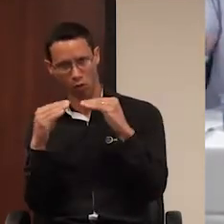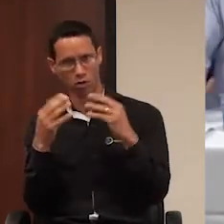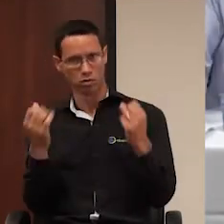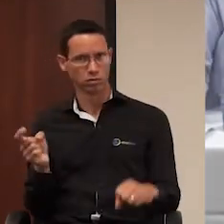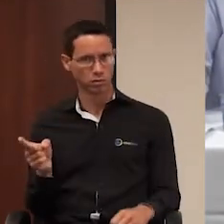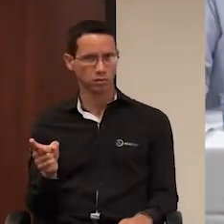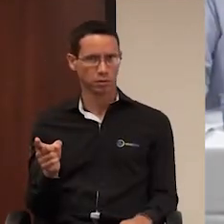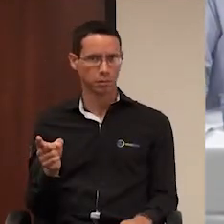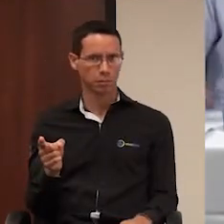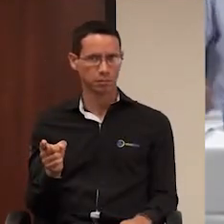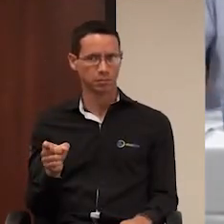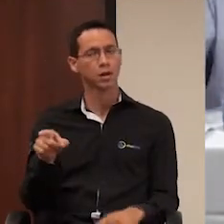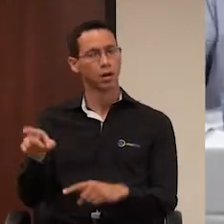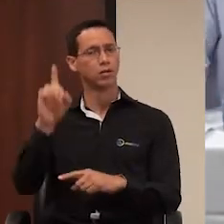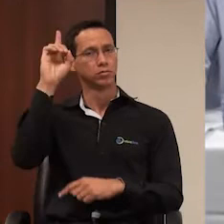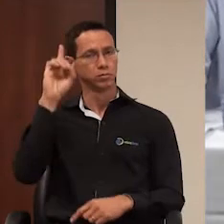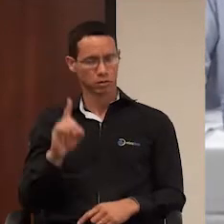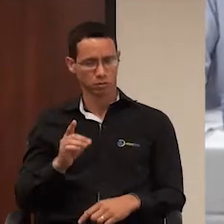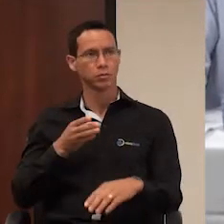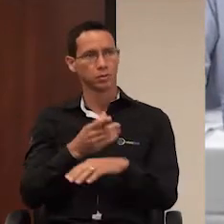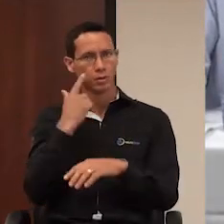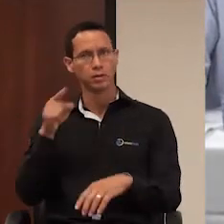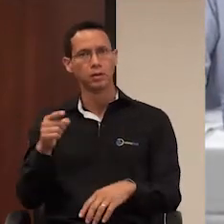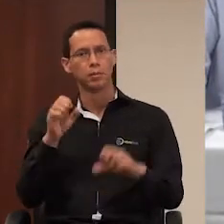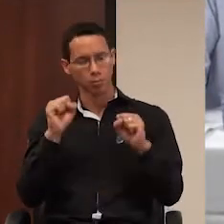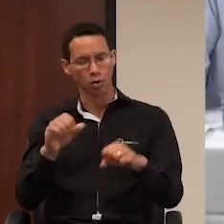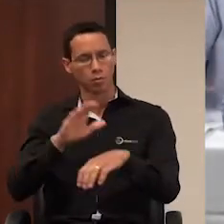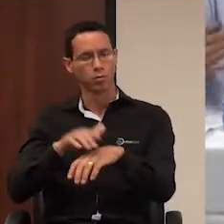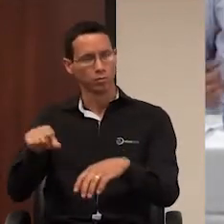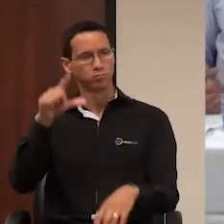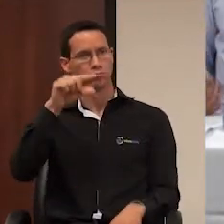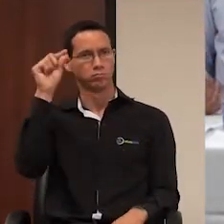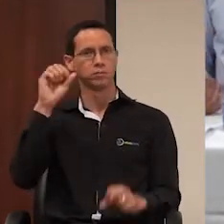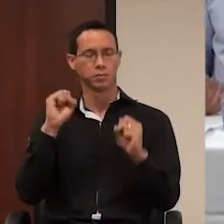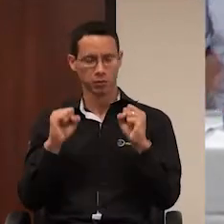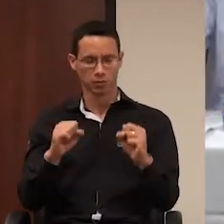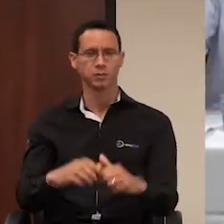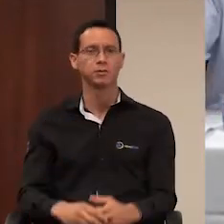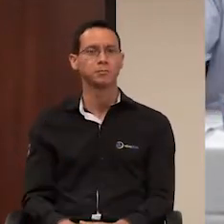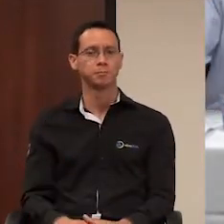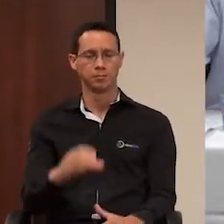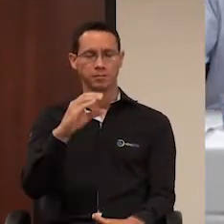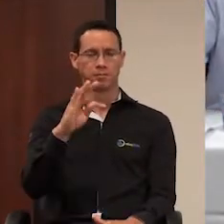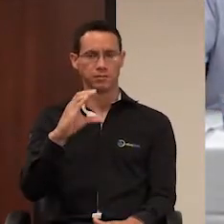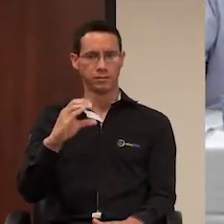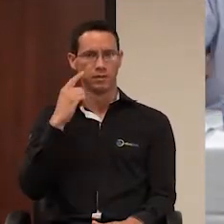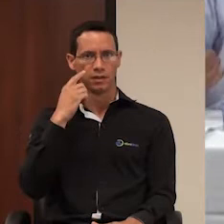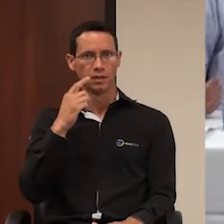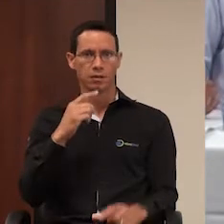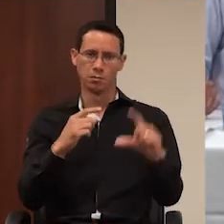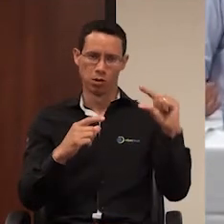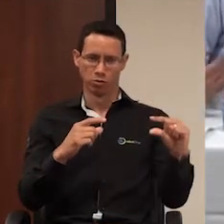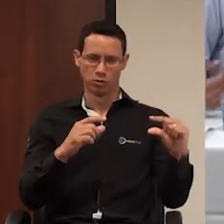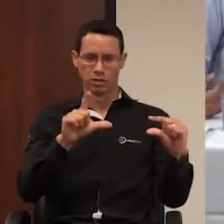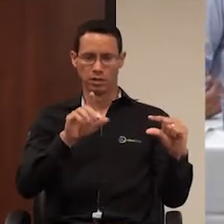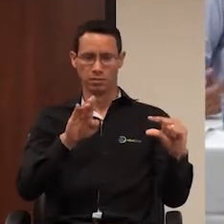tem o direito, hoje em dia, de participar dessa escolha. O CPC ele disse menos, a Lei Brasileira de Inclusão disse mais. O